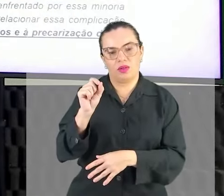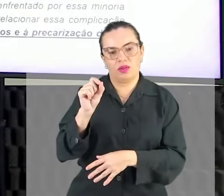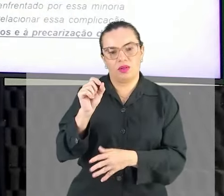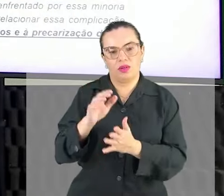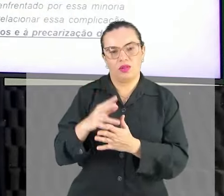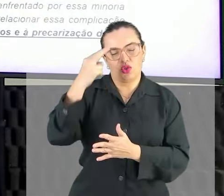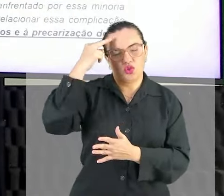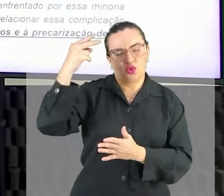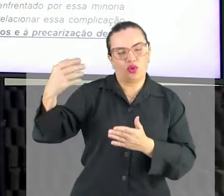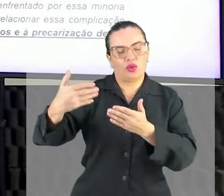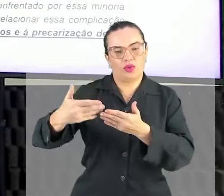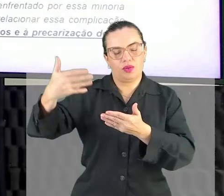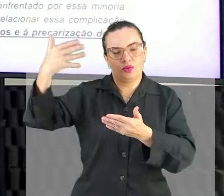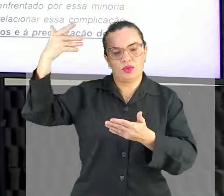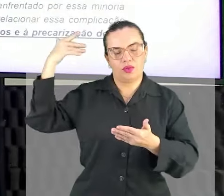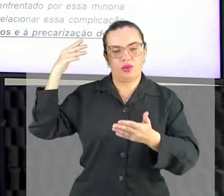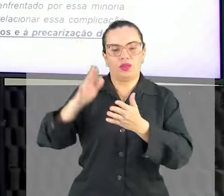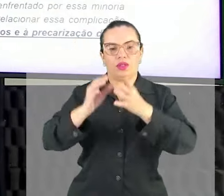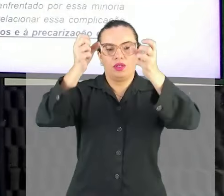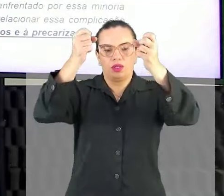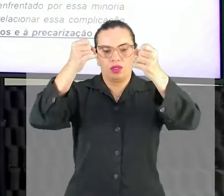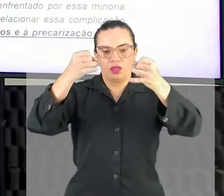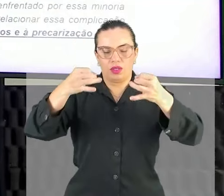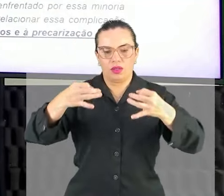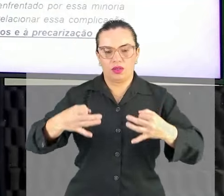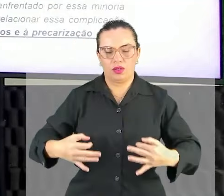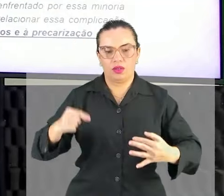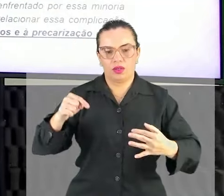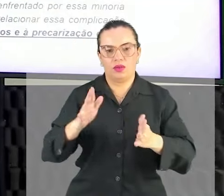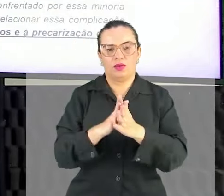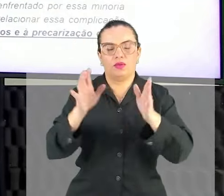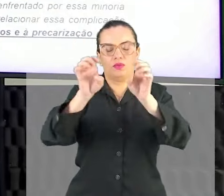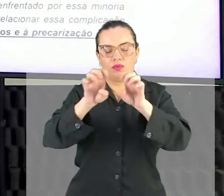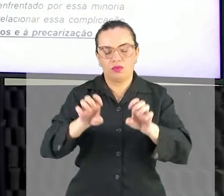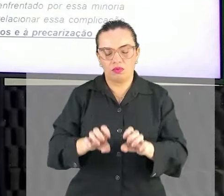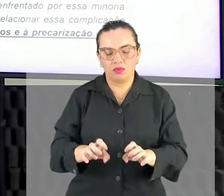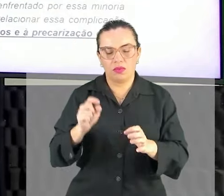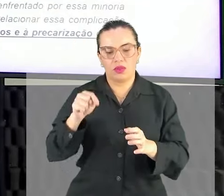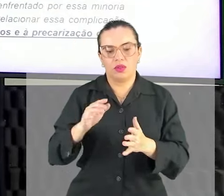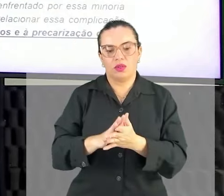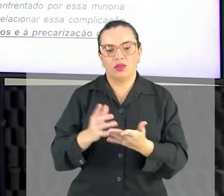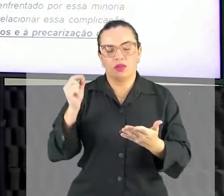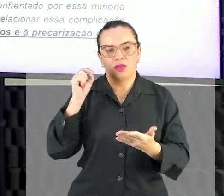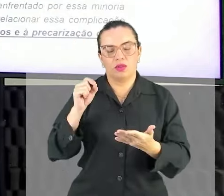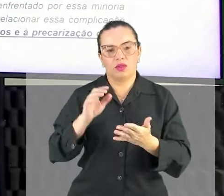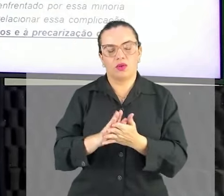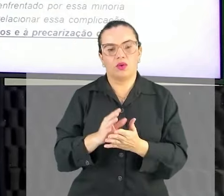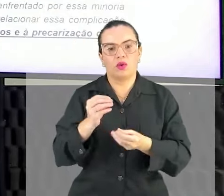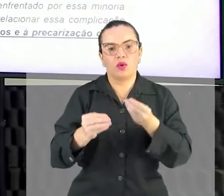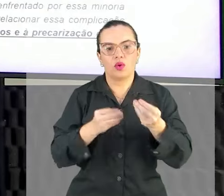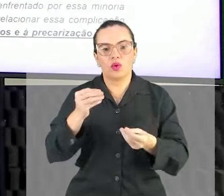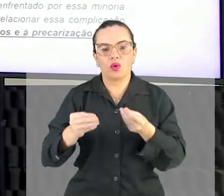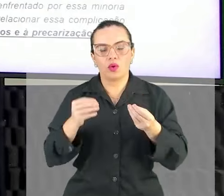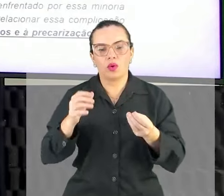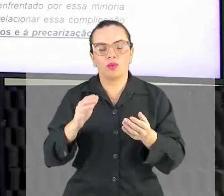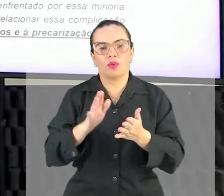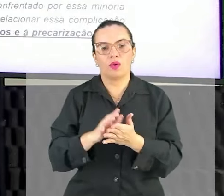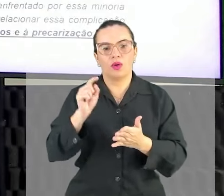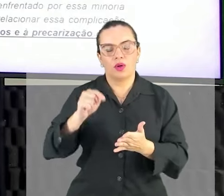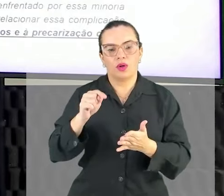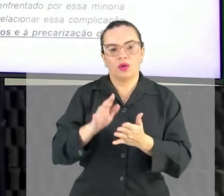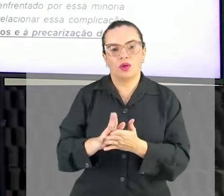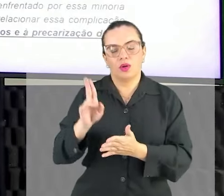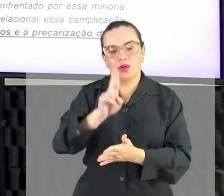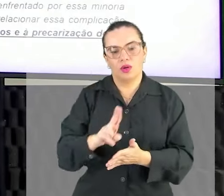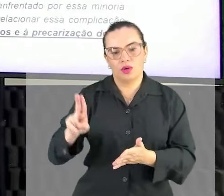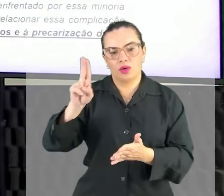um antepassado, ou seja, uma explicação histórica, estrutural, para que isso servisse de indícios